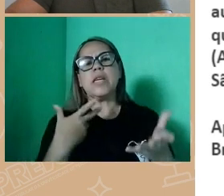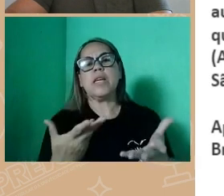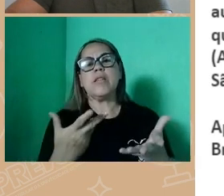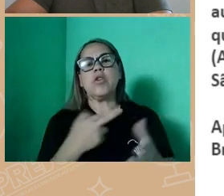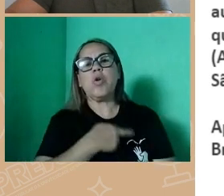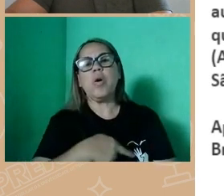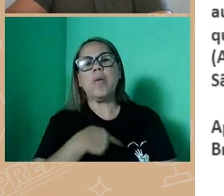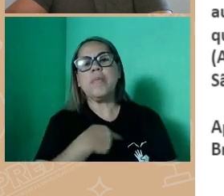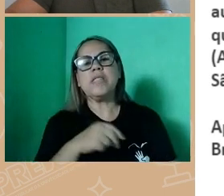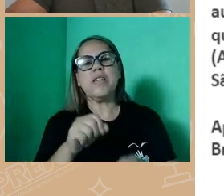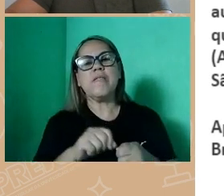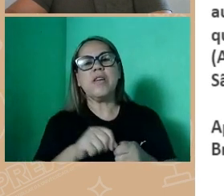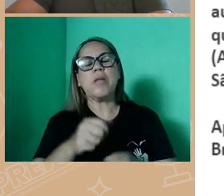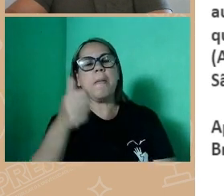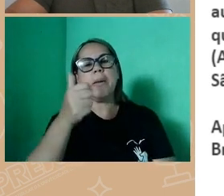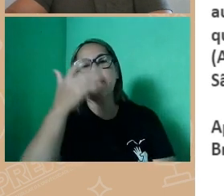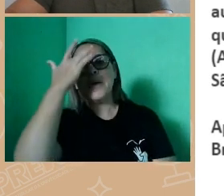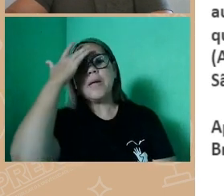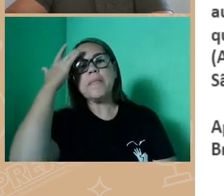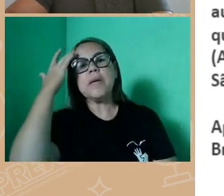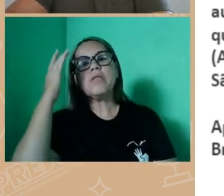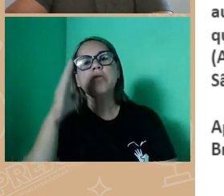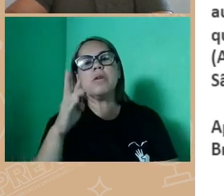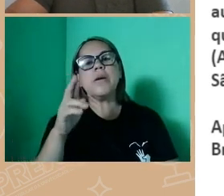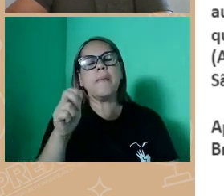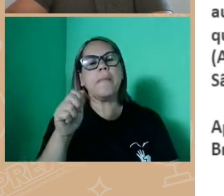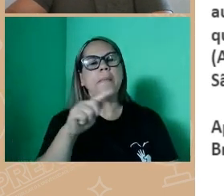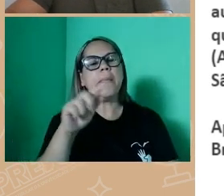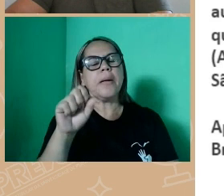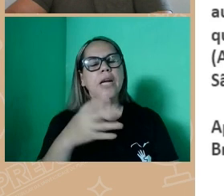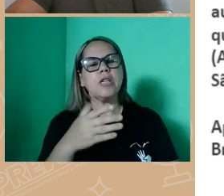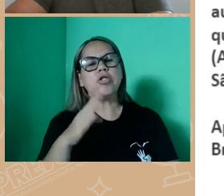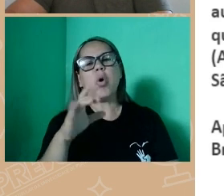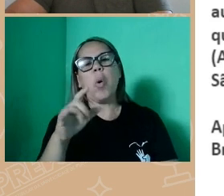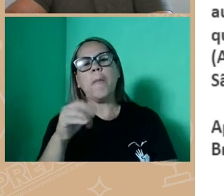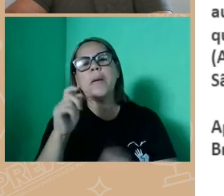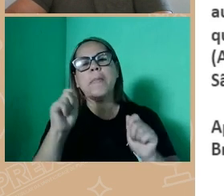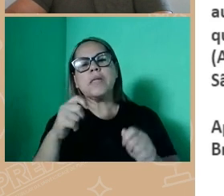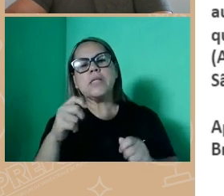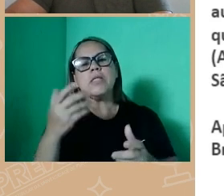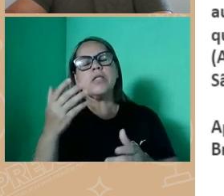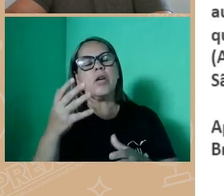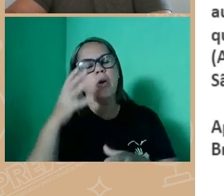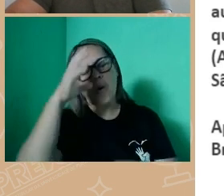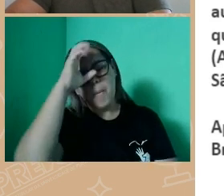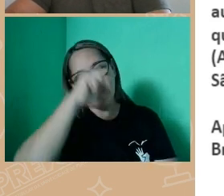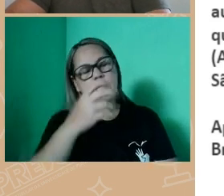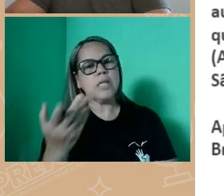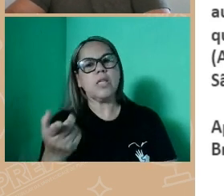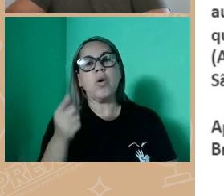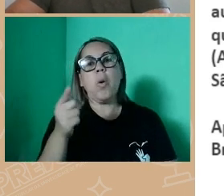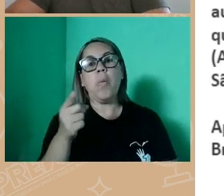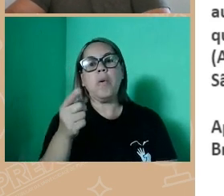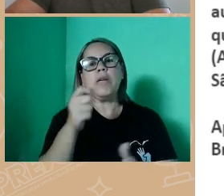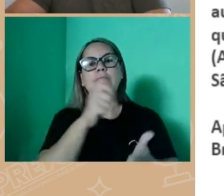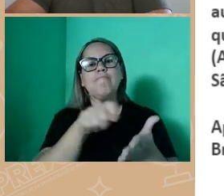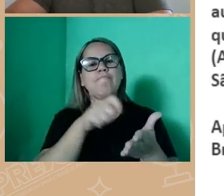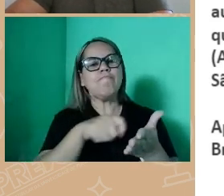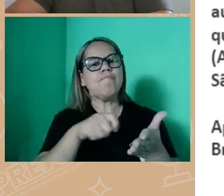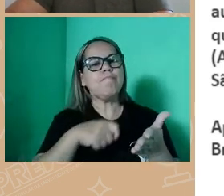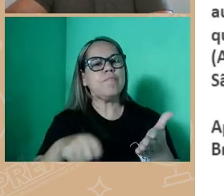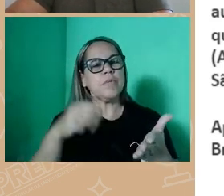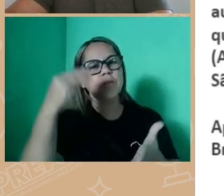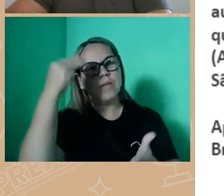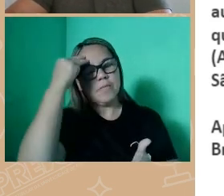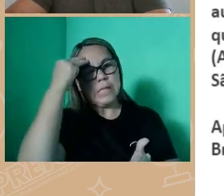narrado em primeira pessoa e Brascubas pode ser compreendido como autor personagem das memórias essa é a alternativa